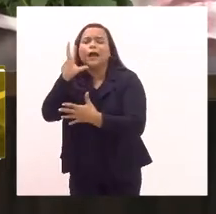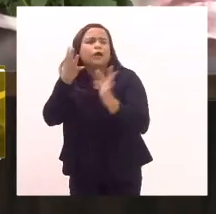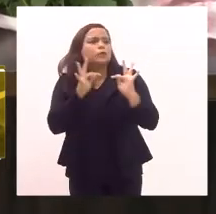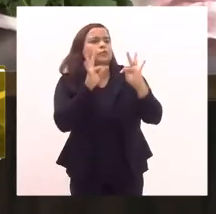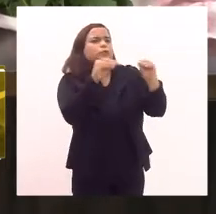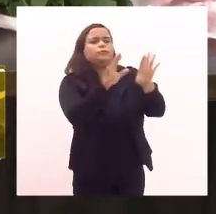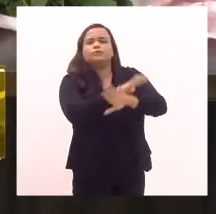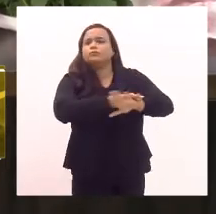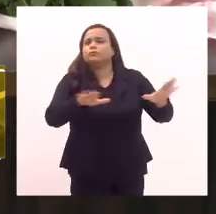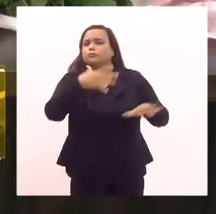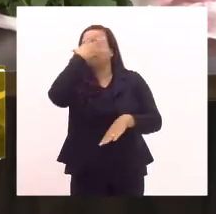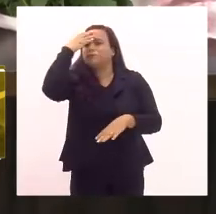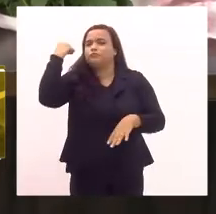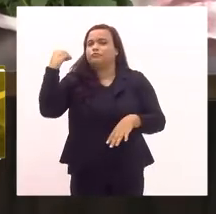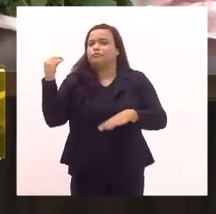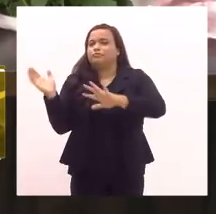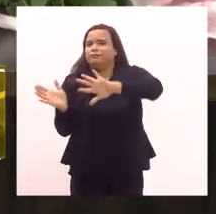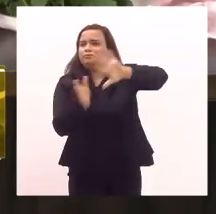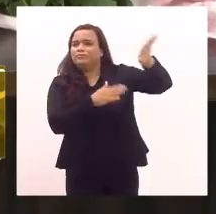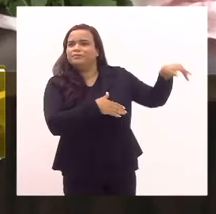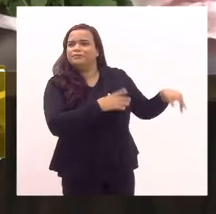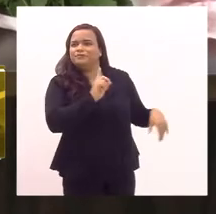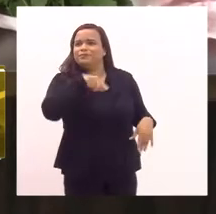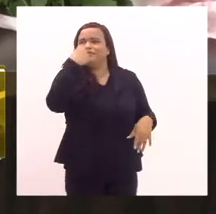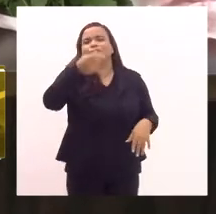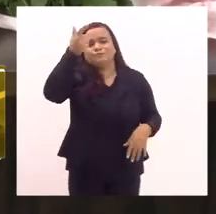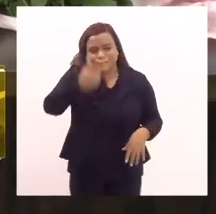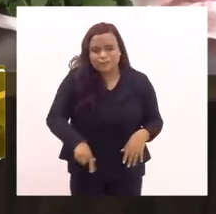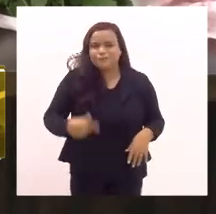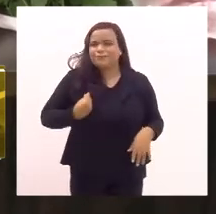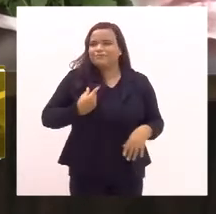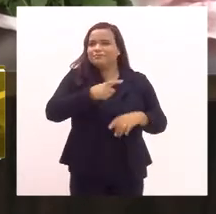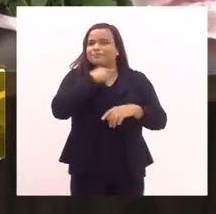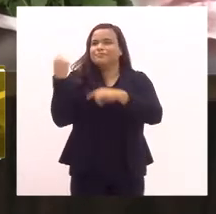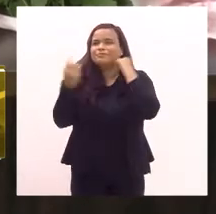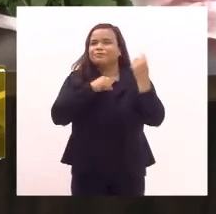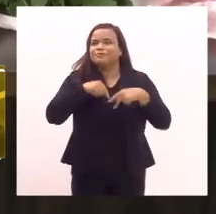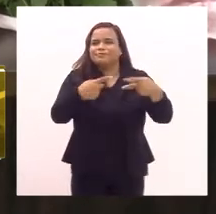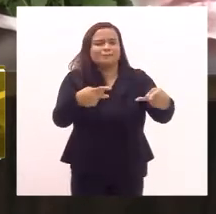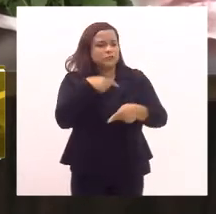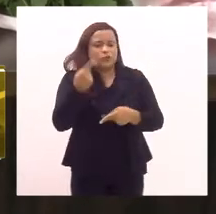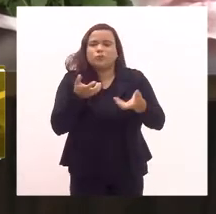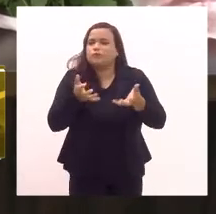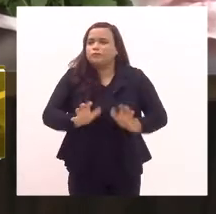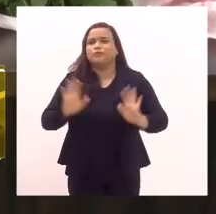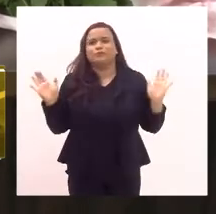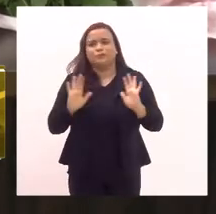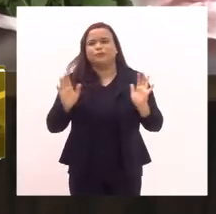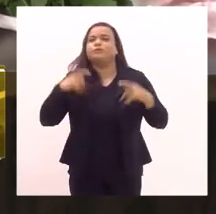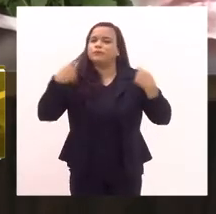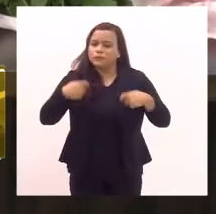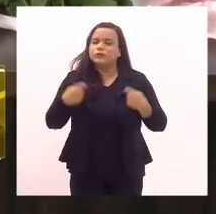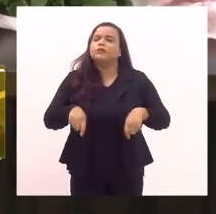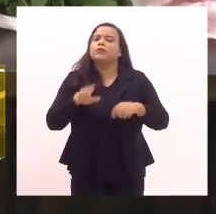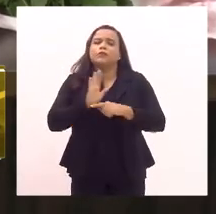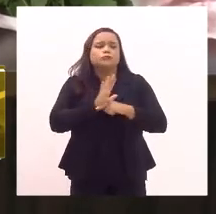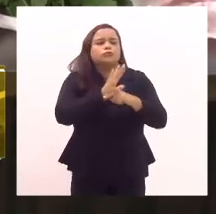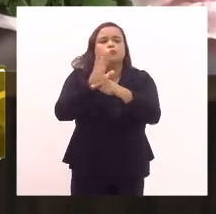tudo, esquece-se tudo, e depois mais vidas se perdem. Nós não vamos perder mais vidas, precisamos realmente fazer a